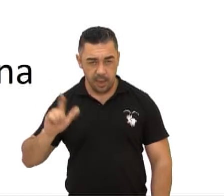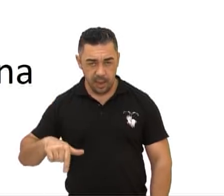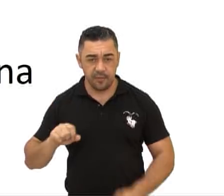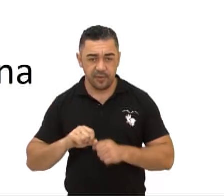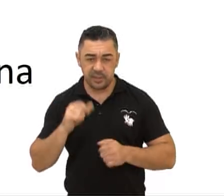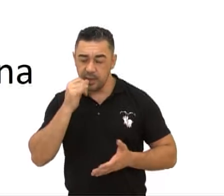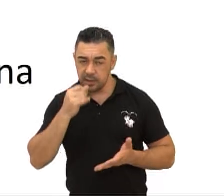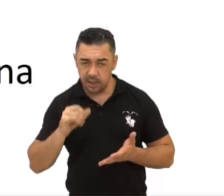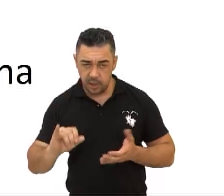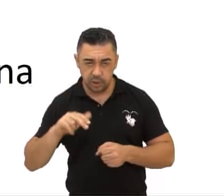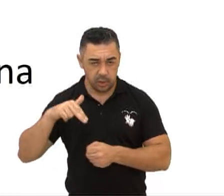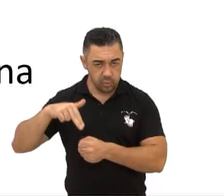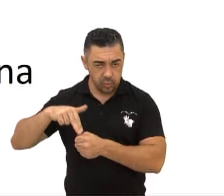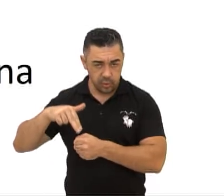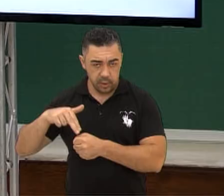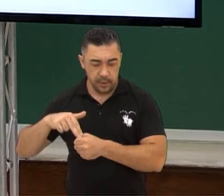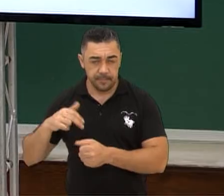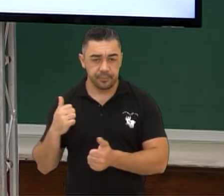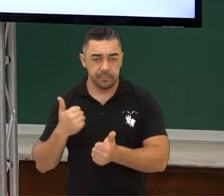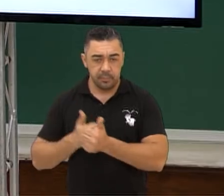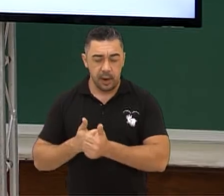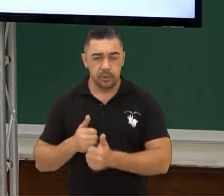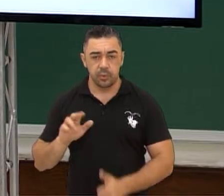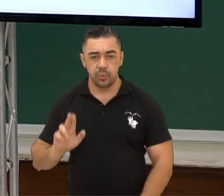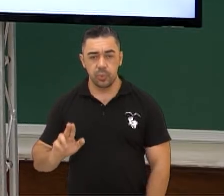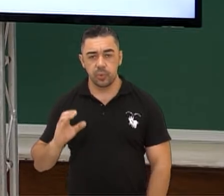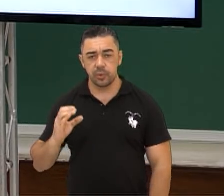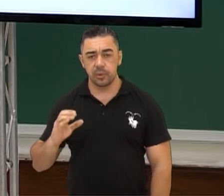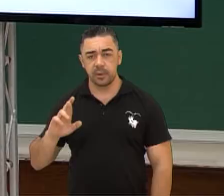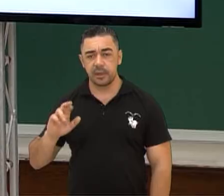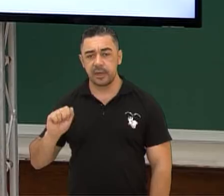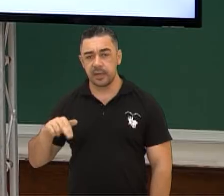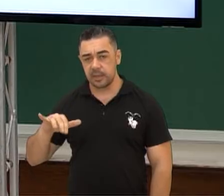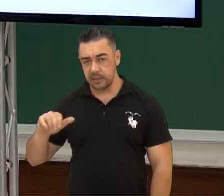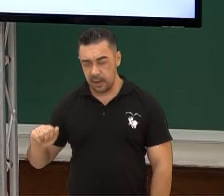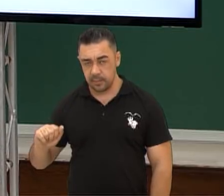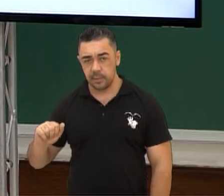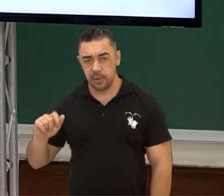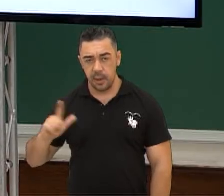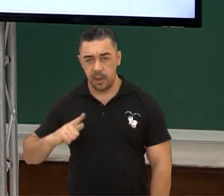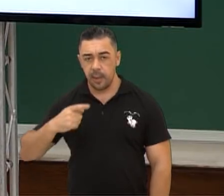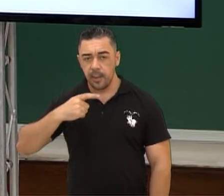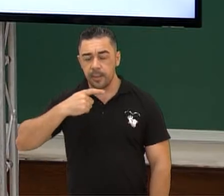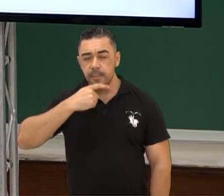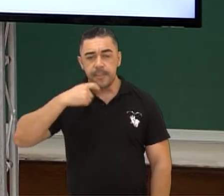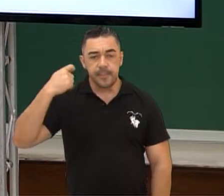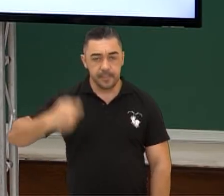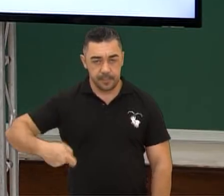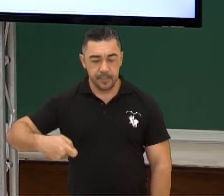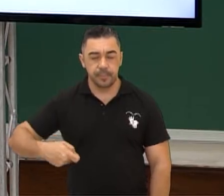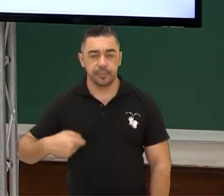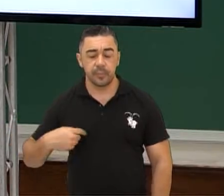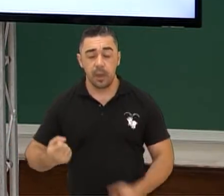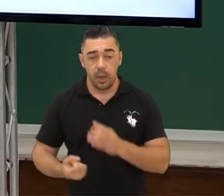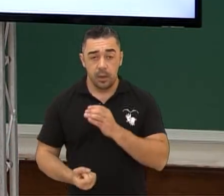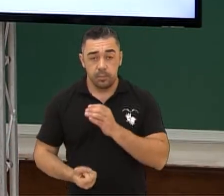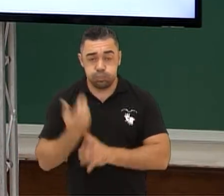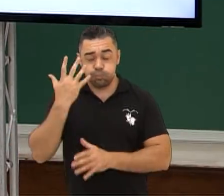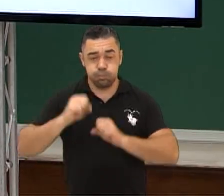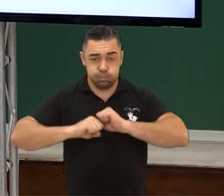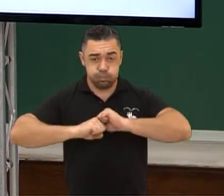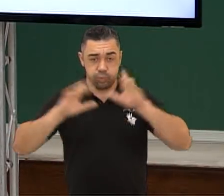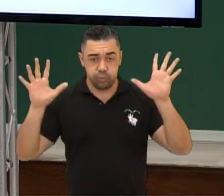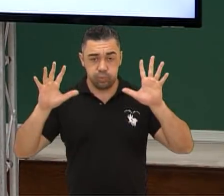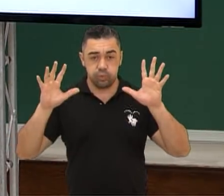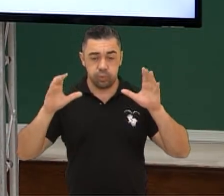nuclear localizada na Ucrânia, próxima à cidade de Pripyat, na Ucrânia. A explosão do reator 4 na madrugada